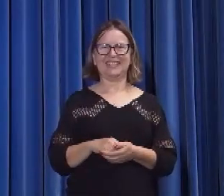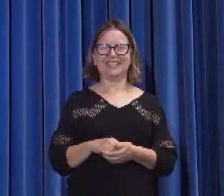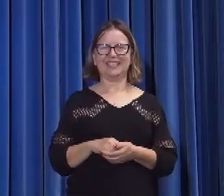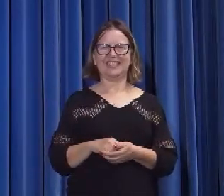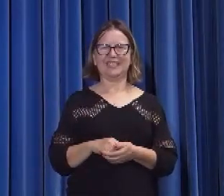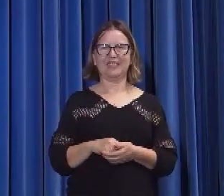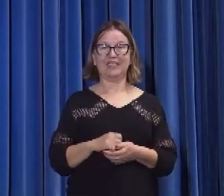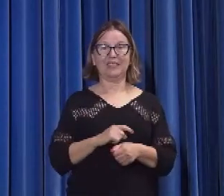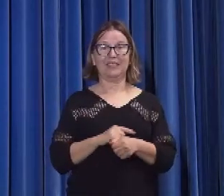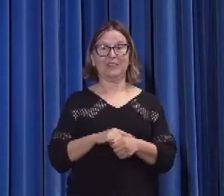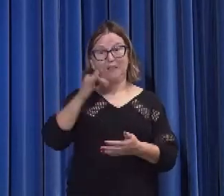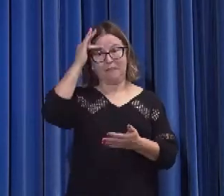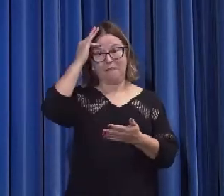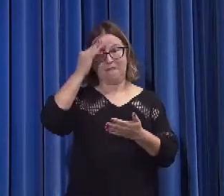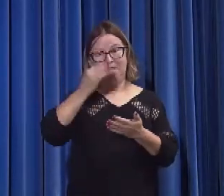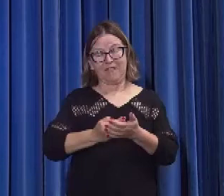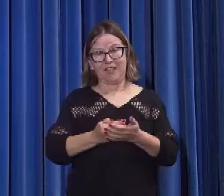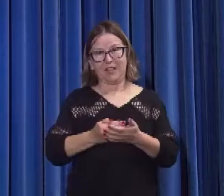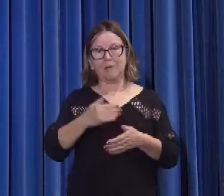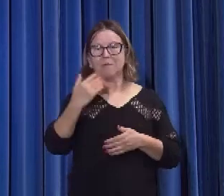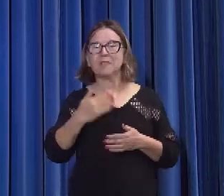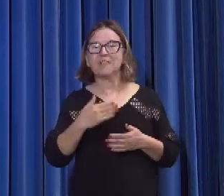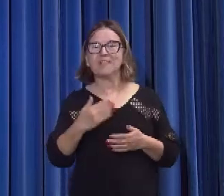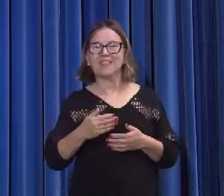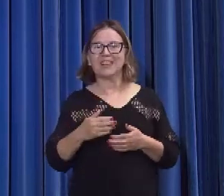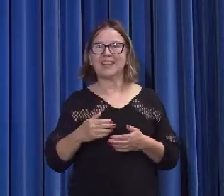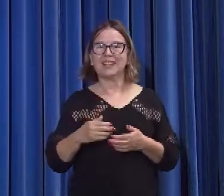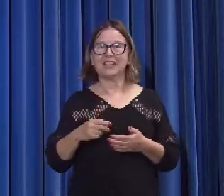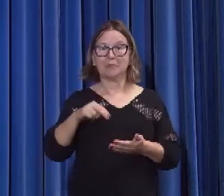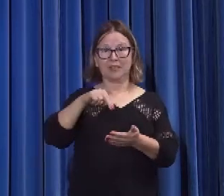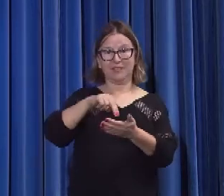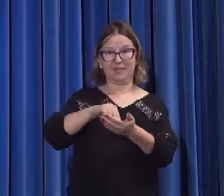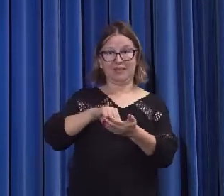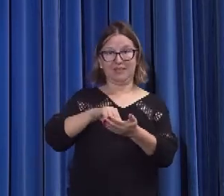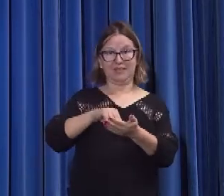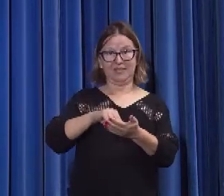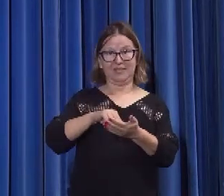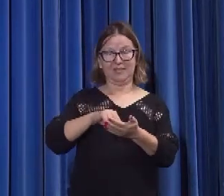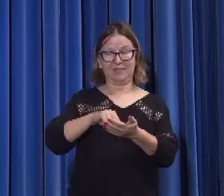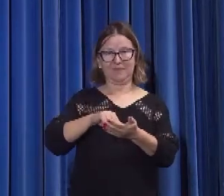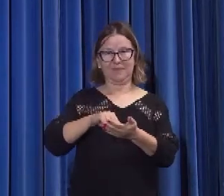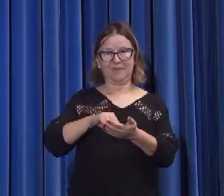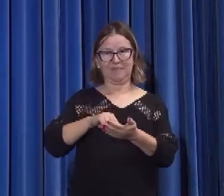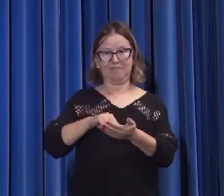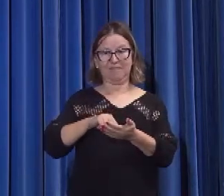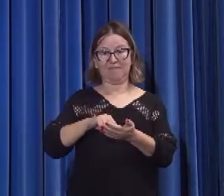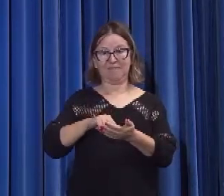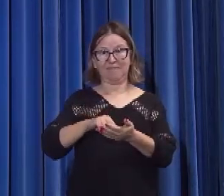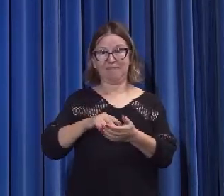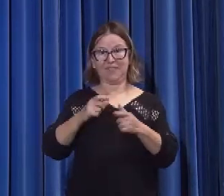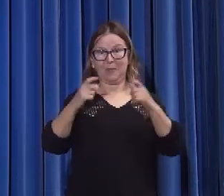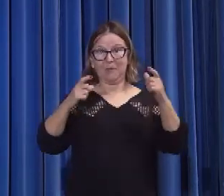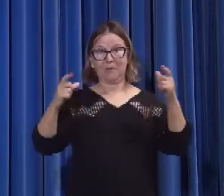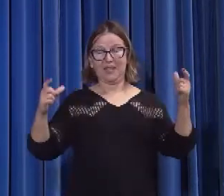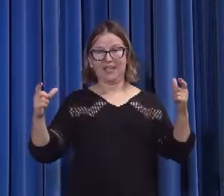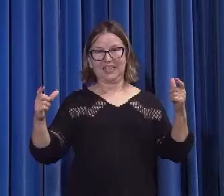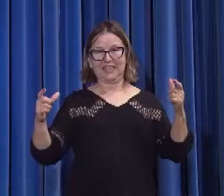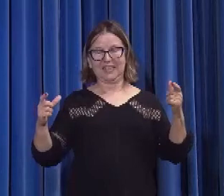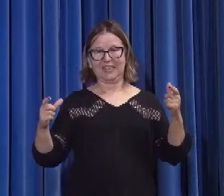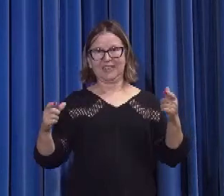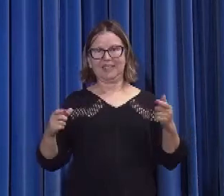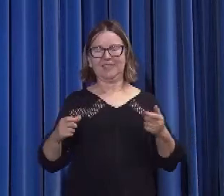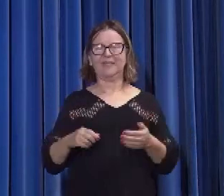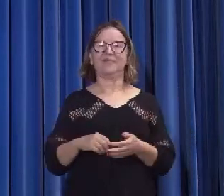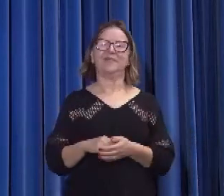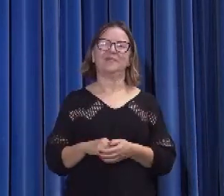aqui. A perseverança tem oportunidade de crescer. O que é perseverança? Capacidade de resistir, segundo nós